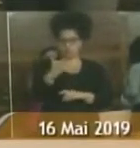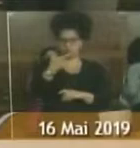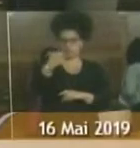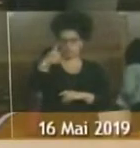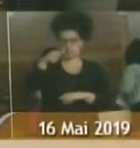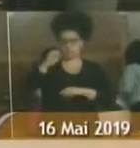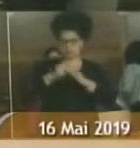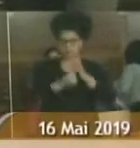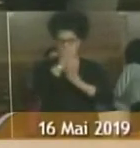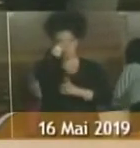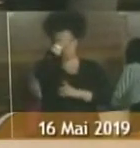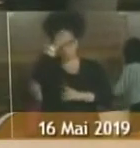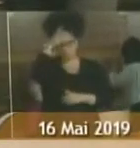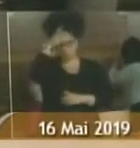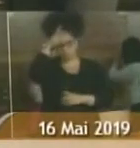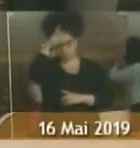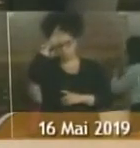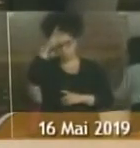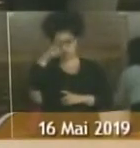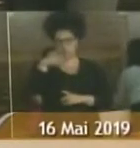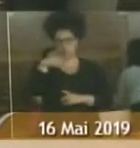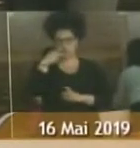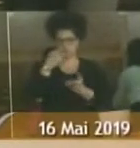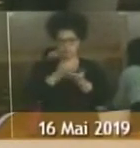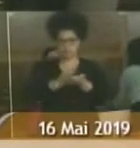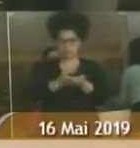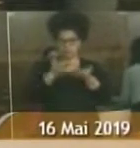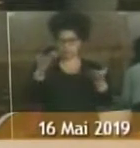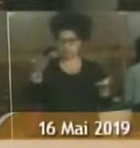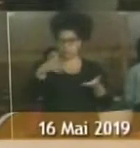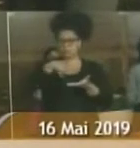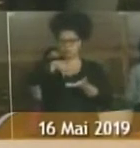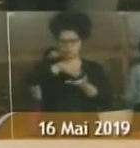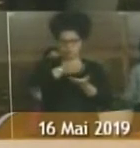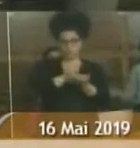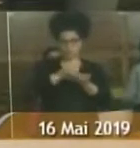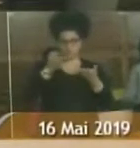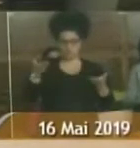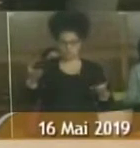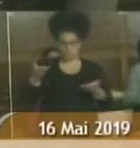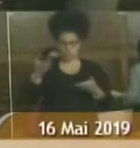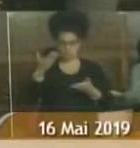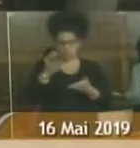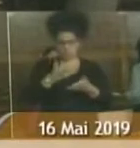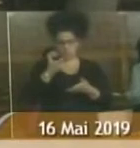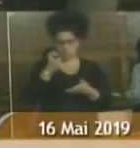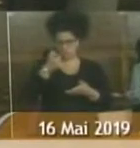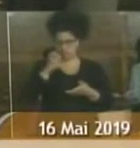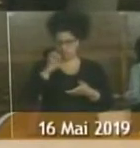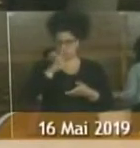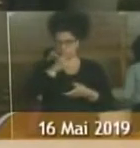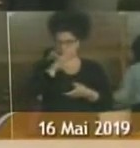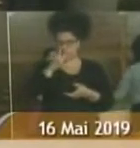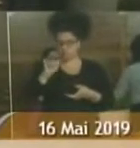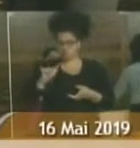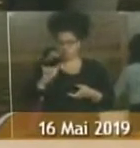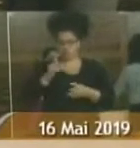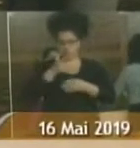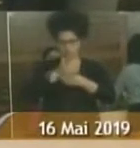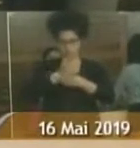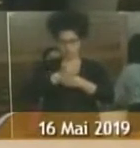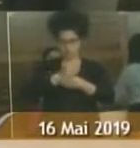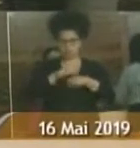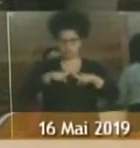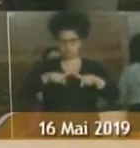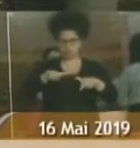992/2018, de autoria do prefeito municipal, encaminhando em apenso cópia do ofício número 290/2018, RGI, e seus anexos referente à ação